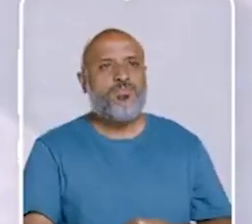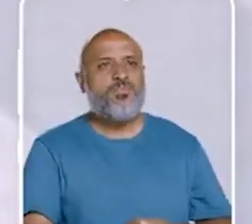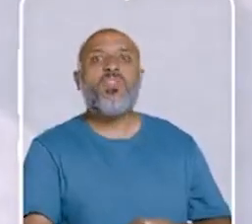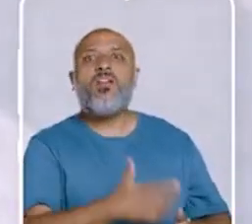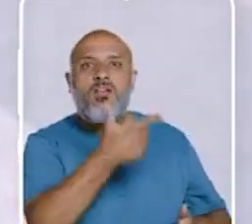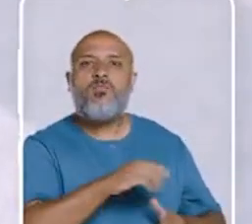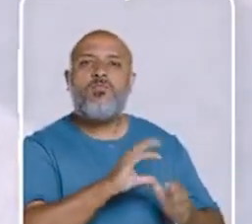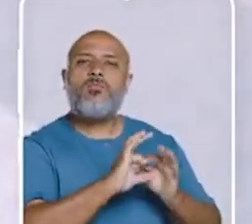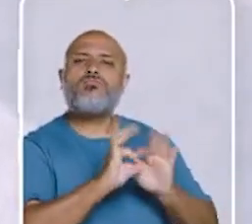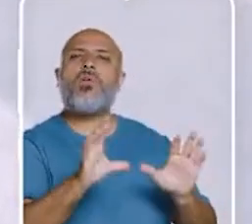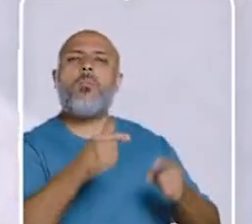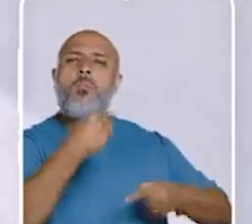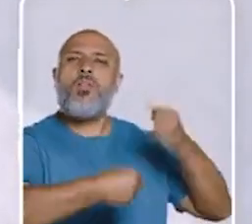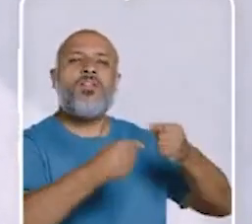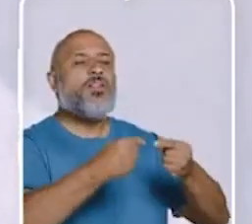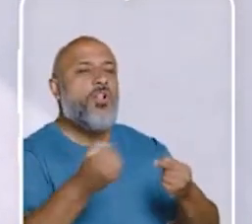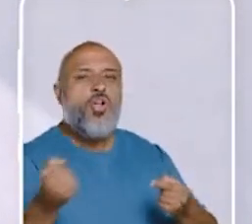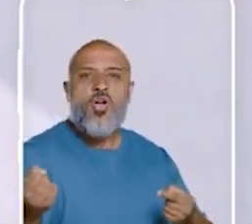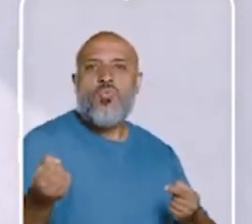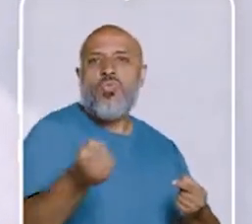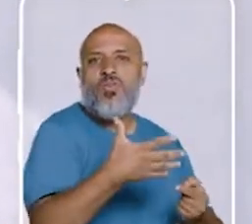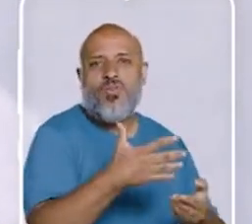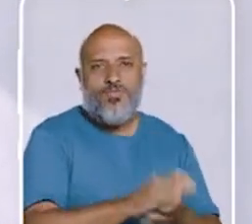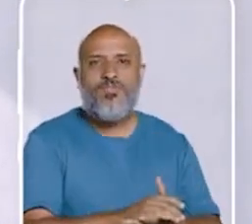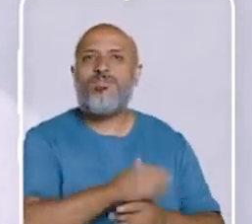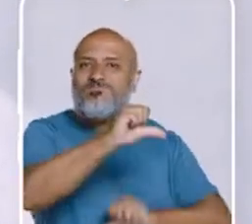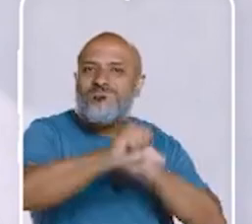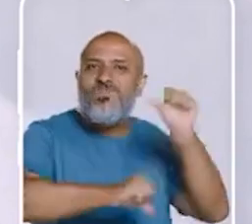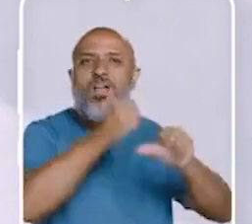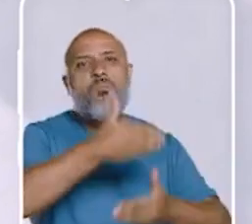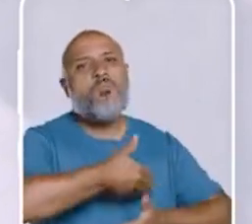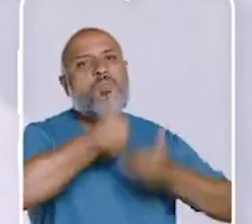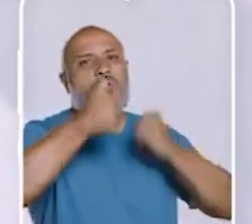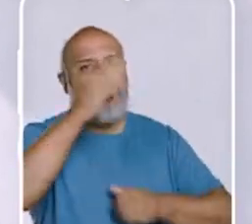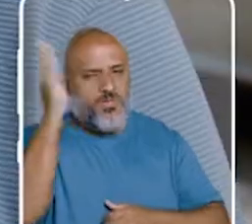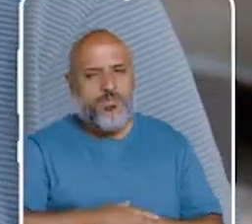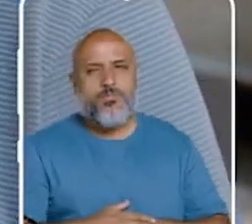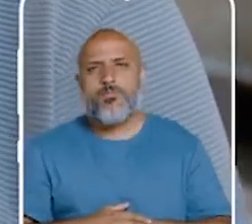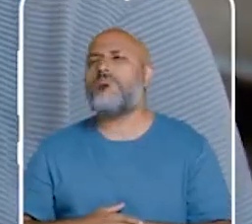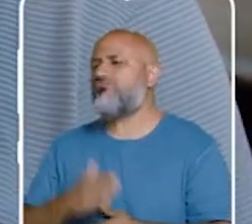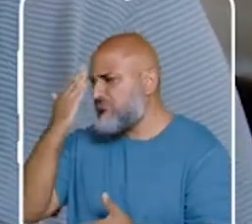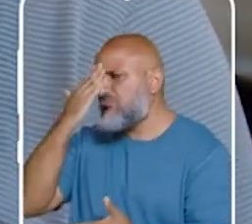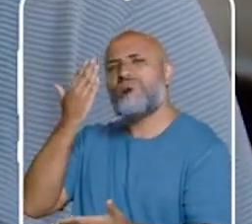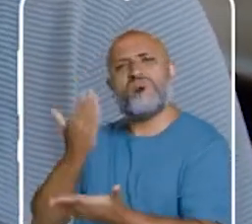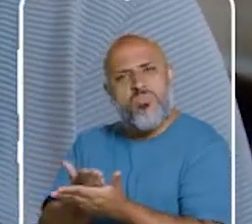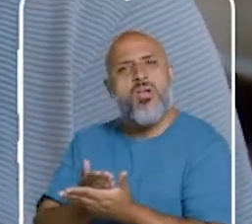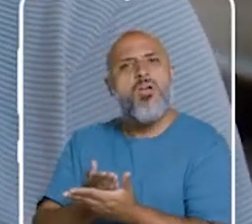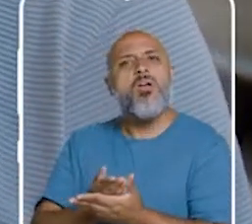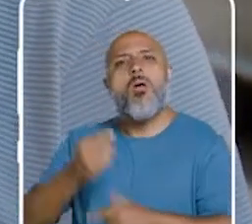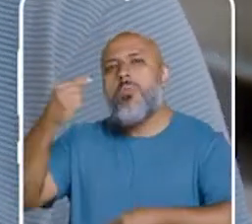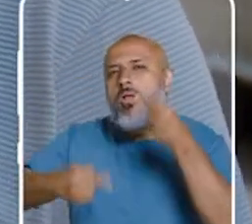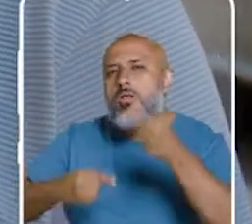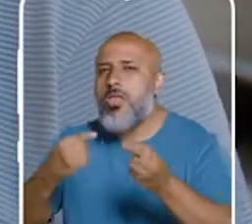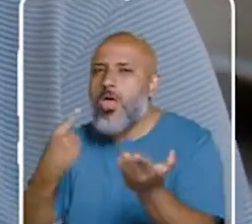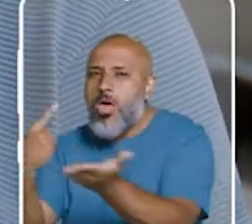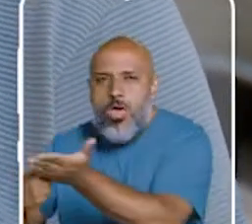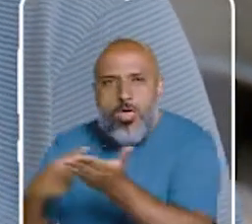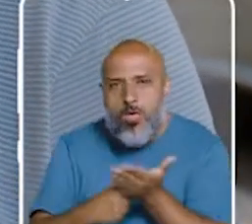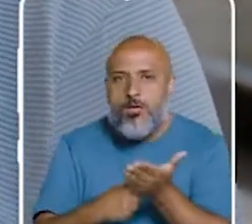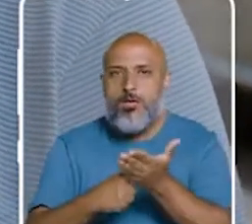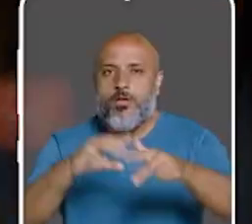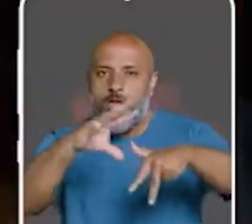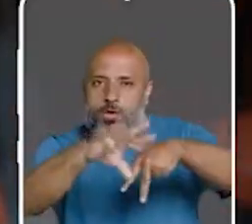Sim, né? Fazer uma política limpa e, inclusive, ter algo novo, né? Algo que realmente vai melhorar o Brasil. Eu acredito que dá pra fazer política sem conchavo,